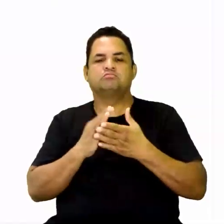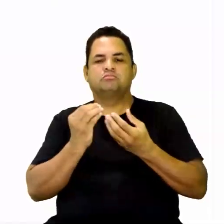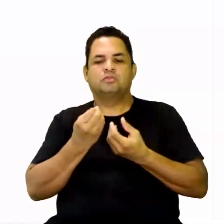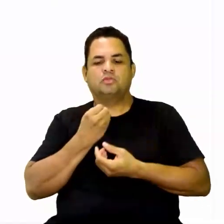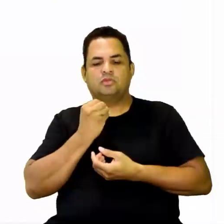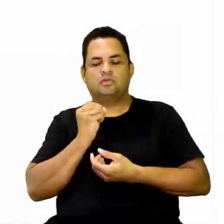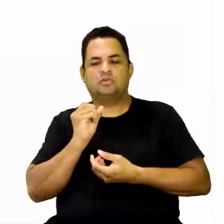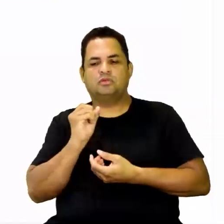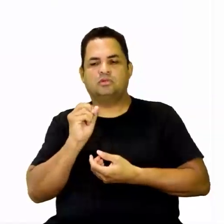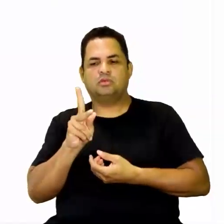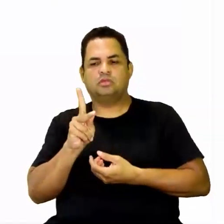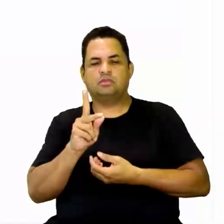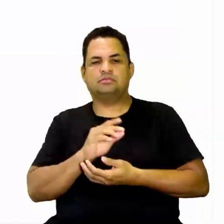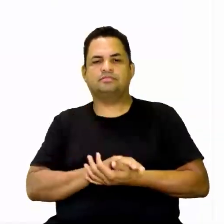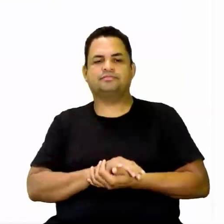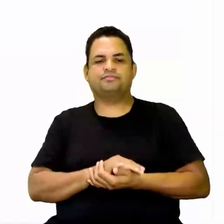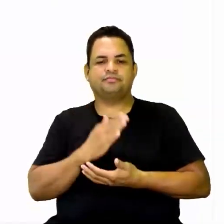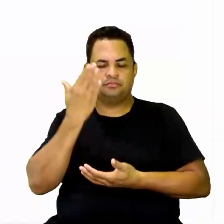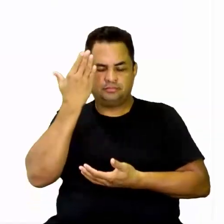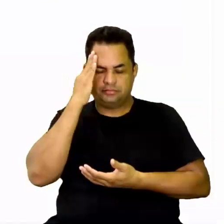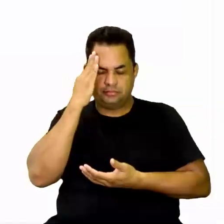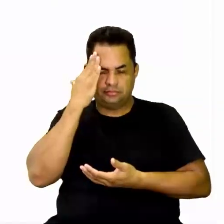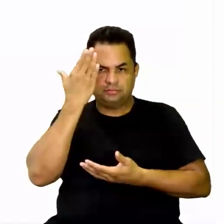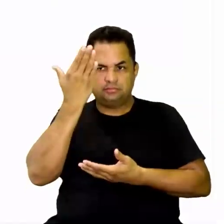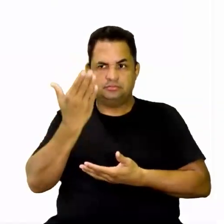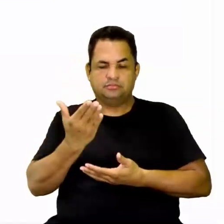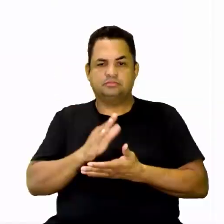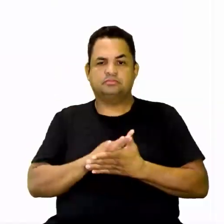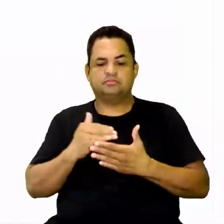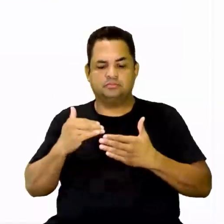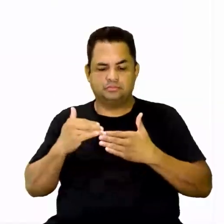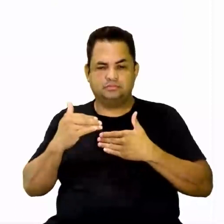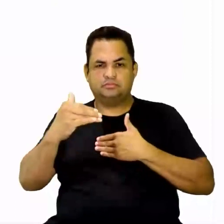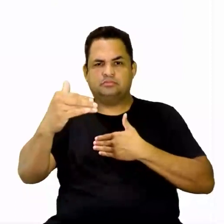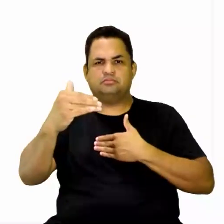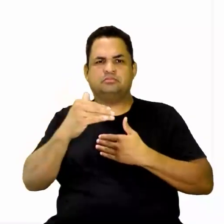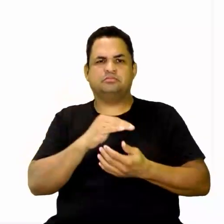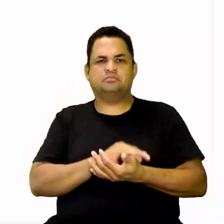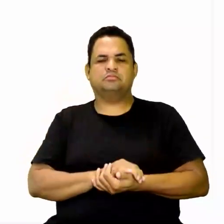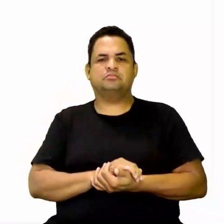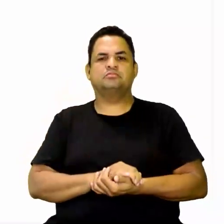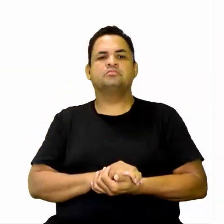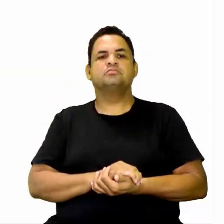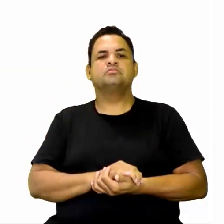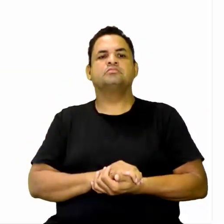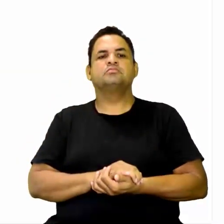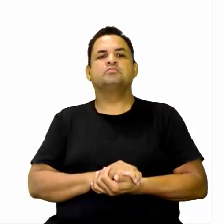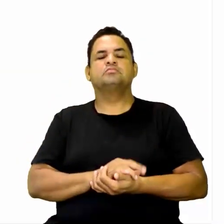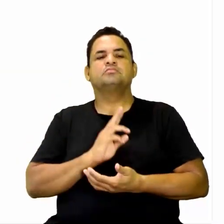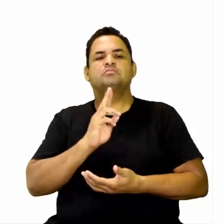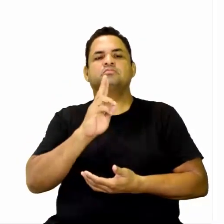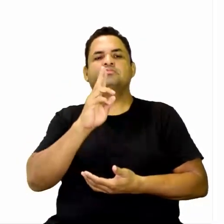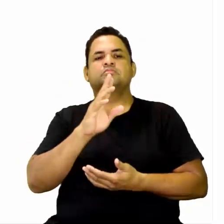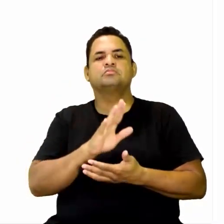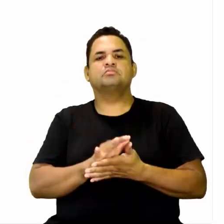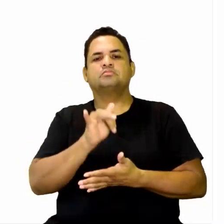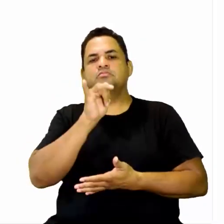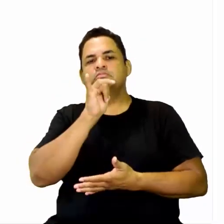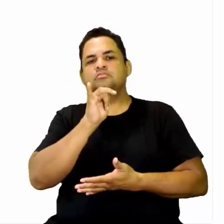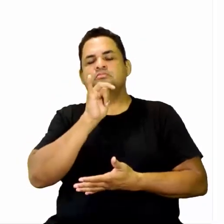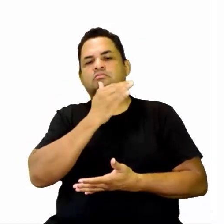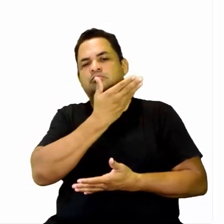bem? Se você entendeu, meu caro aluno, vamos agora dar continuidade a alguns, mostrando para